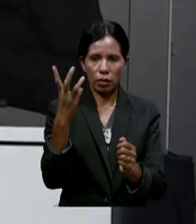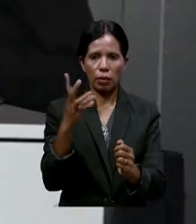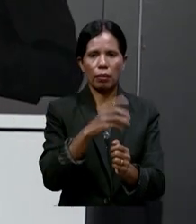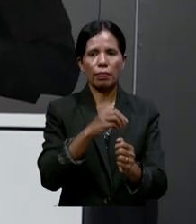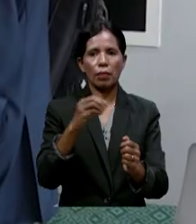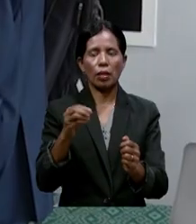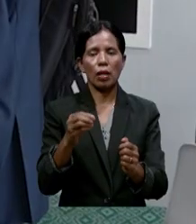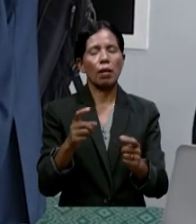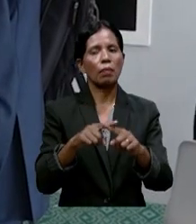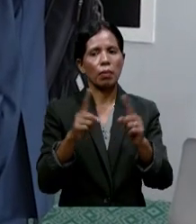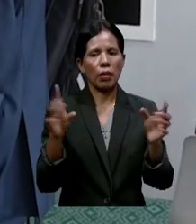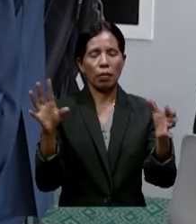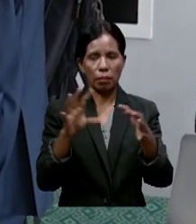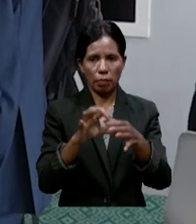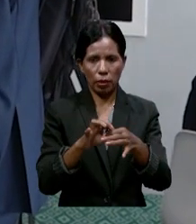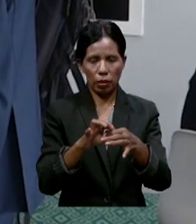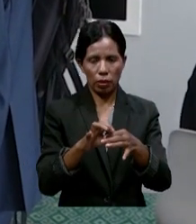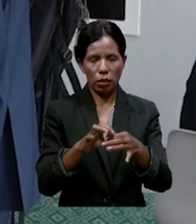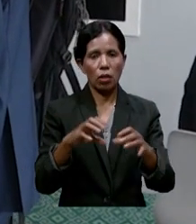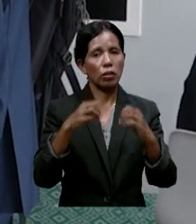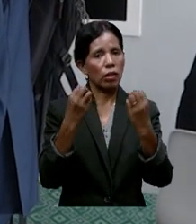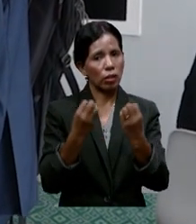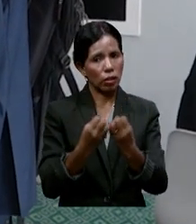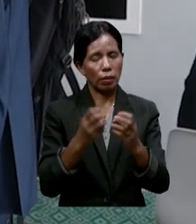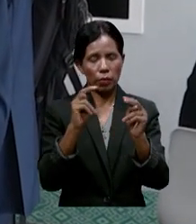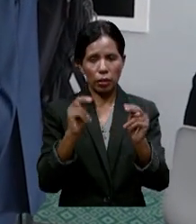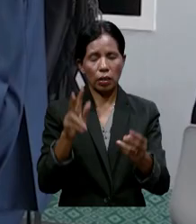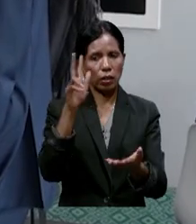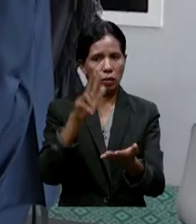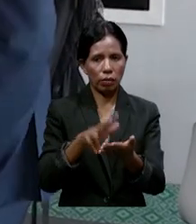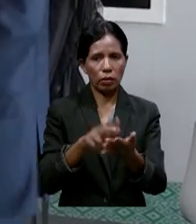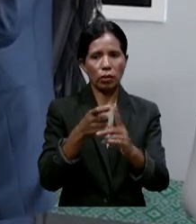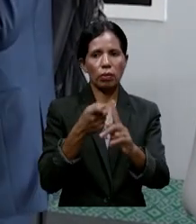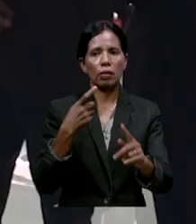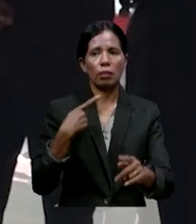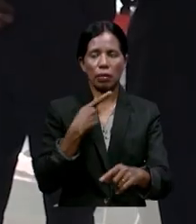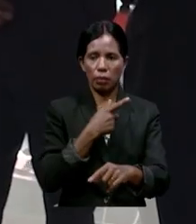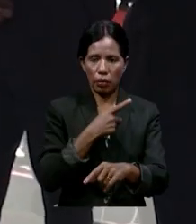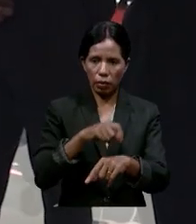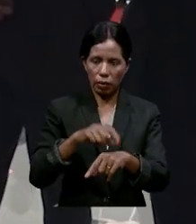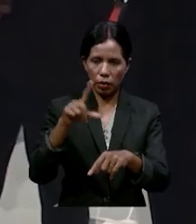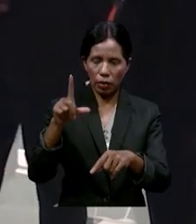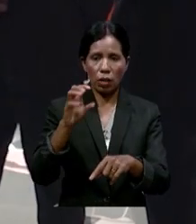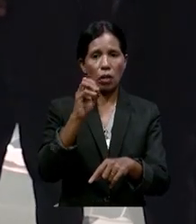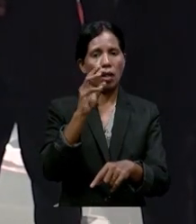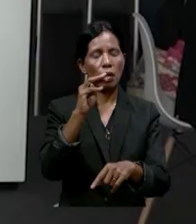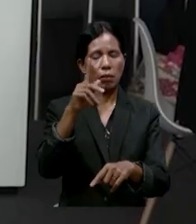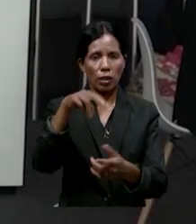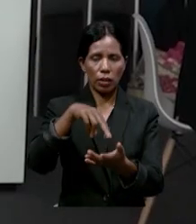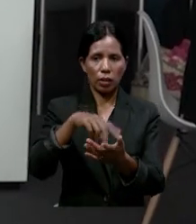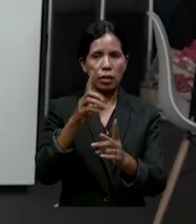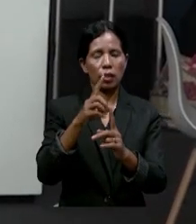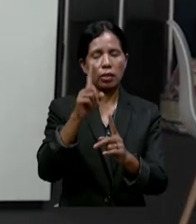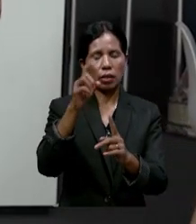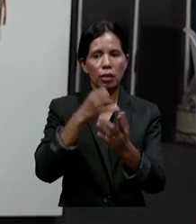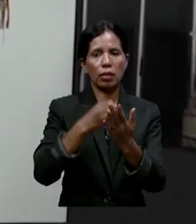Unidos maybe atu sai member pleno ba organisasaun refere persija hetan ratifikasaun si parlamento nasional. OMK hari ia lorong ida janeiro tinang krimu